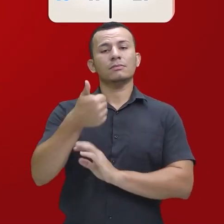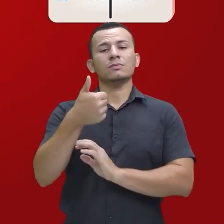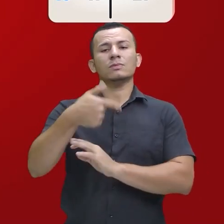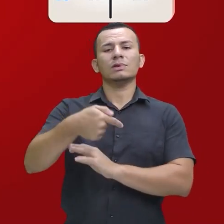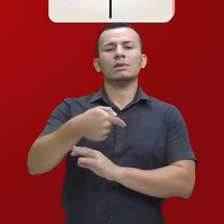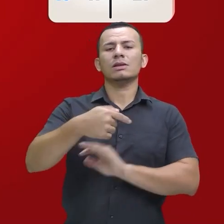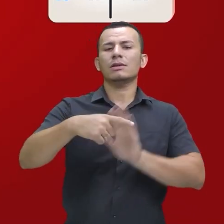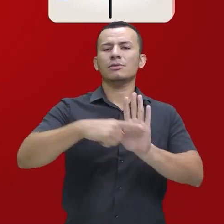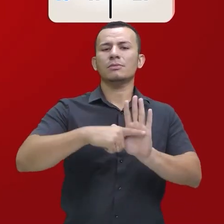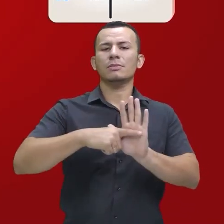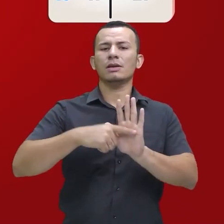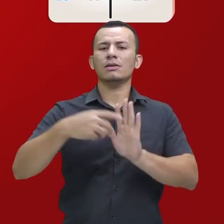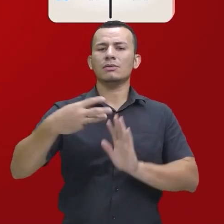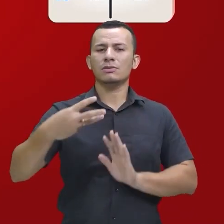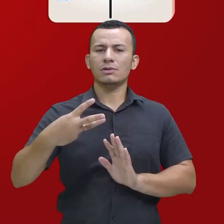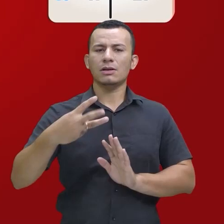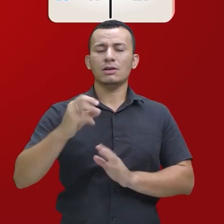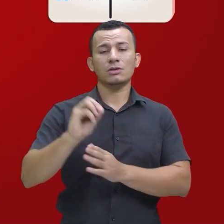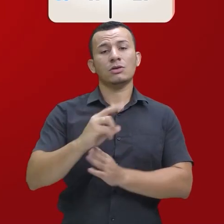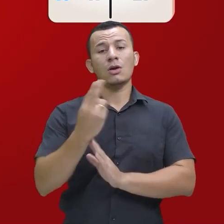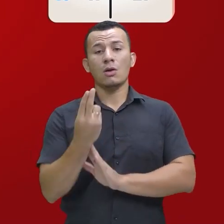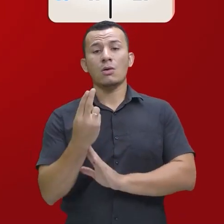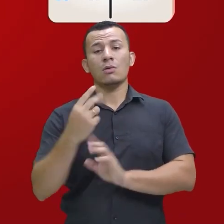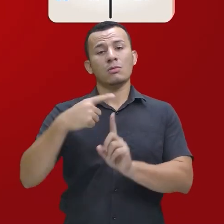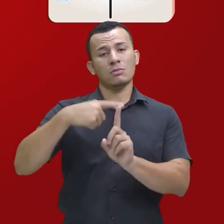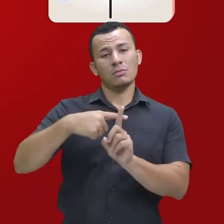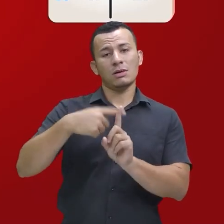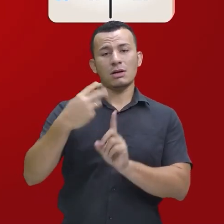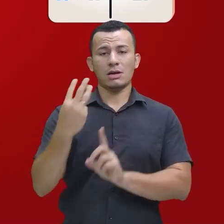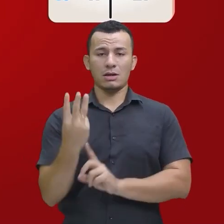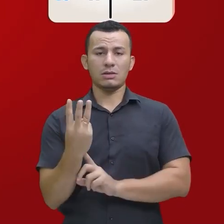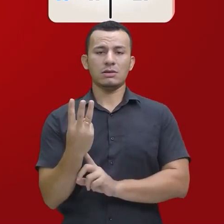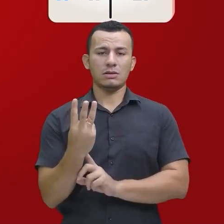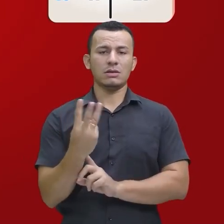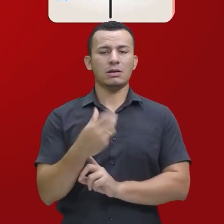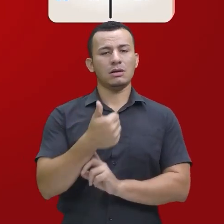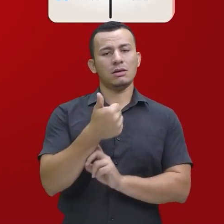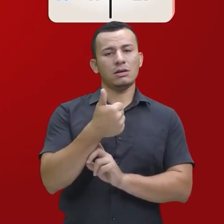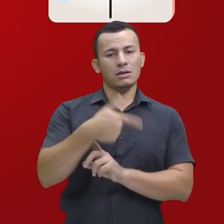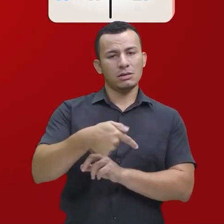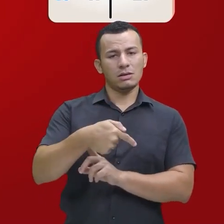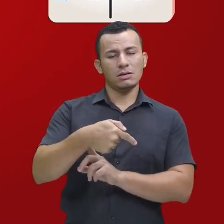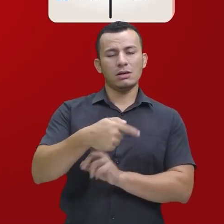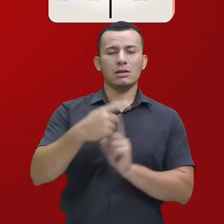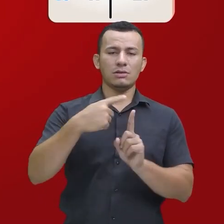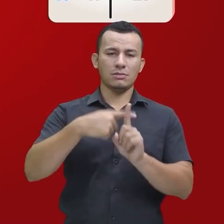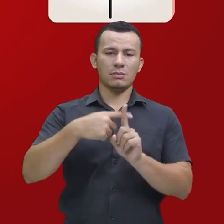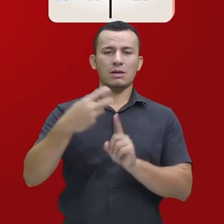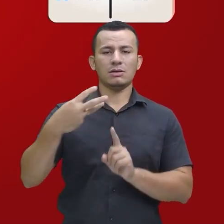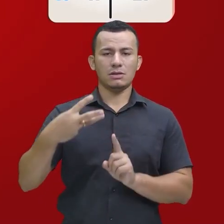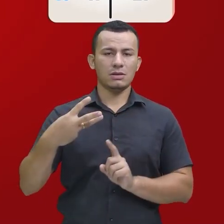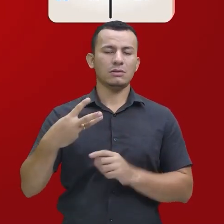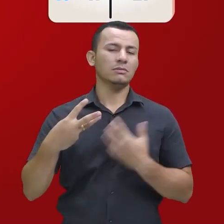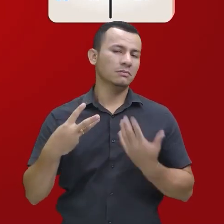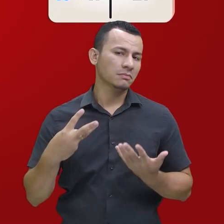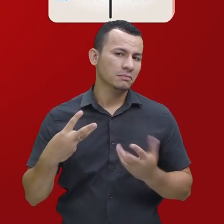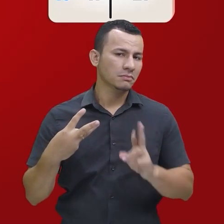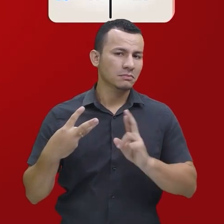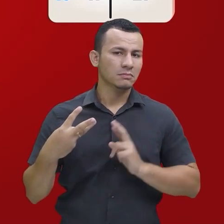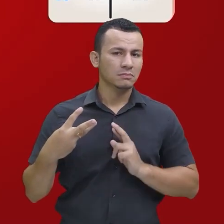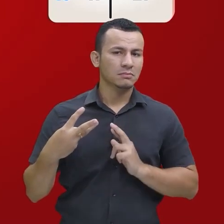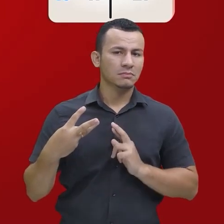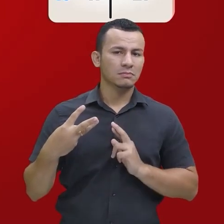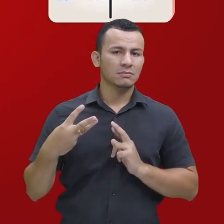menos 3 ou mais 3, olha o sinal. 17 mais 3. Quanto é? 17 mais 3 é igual